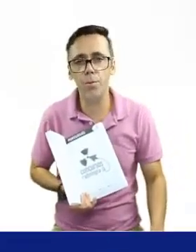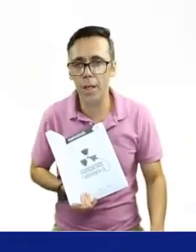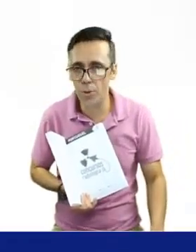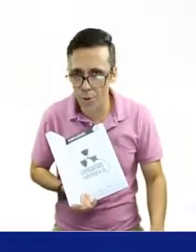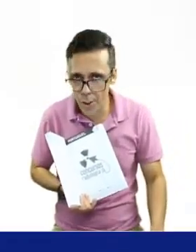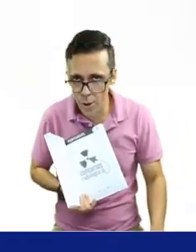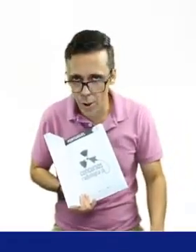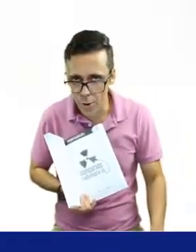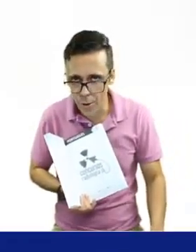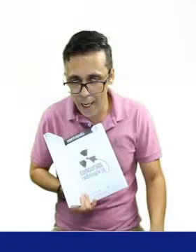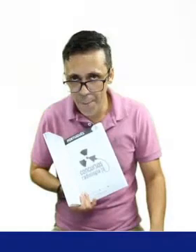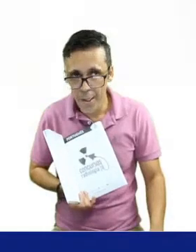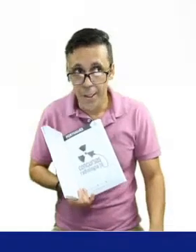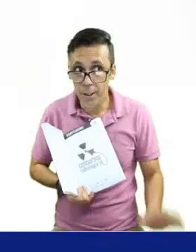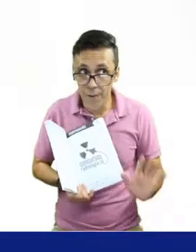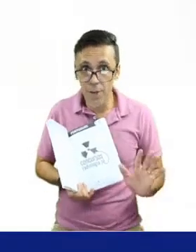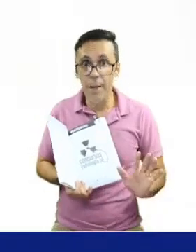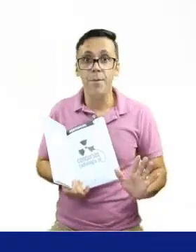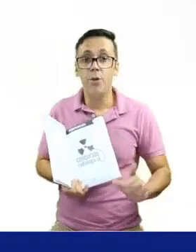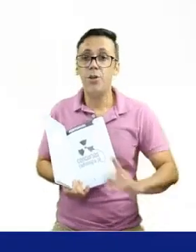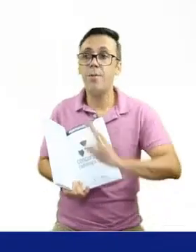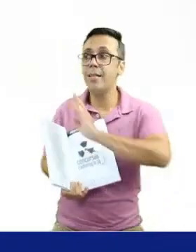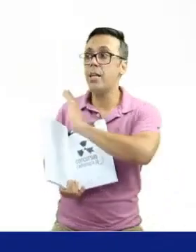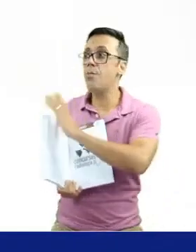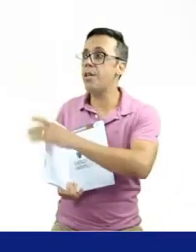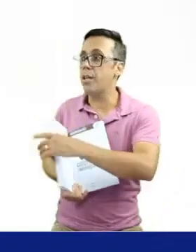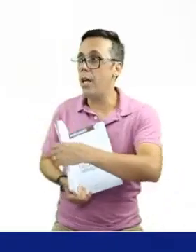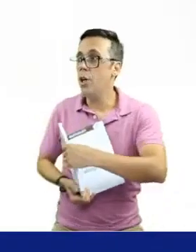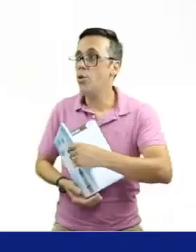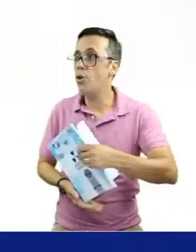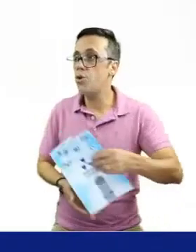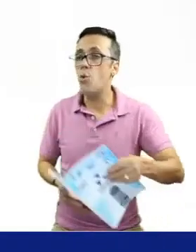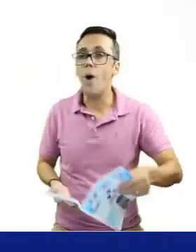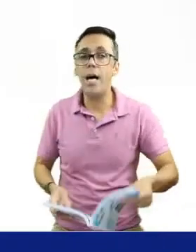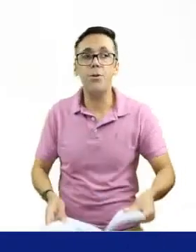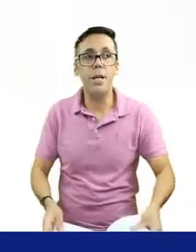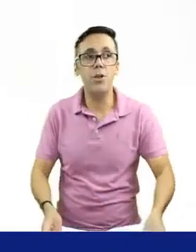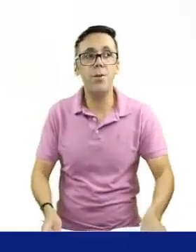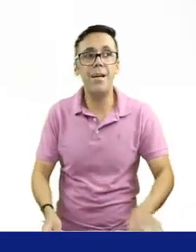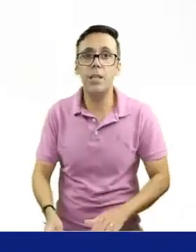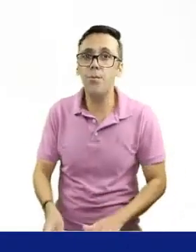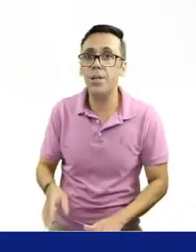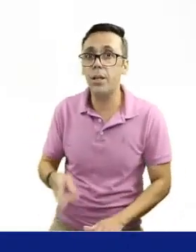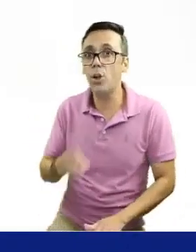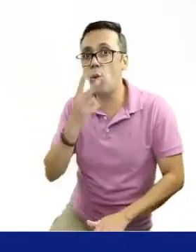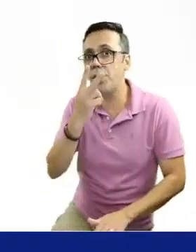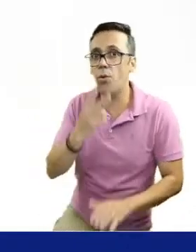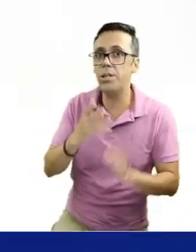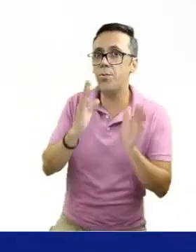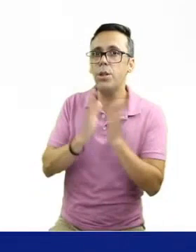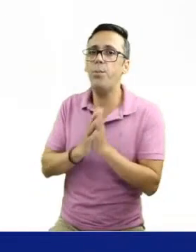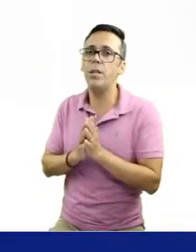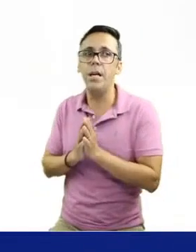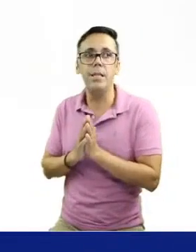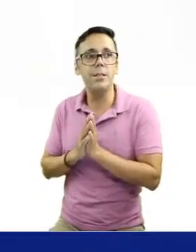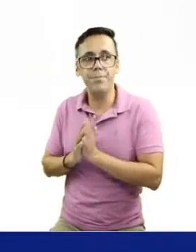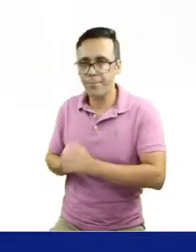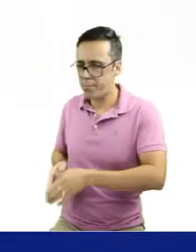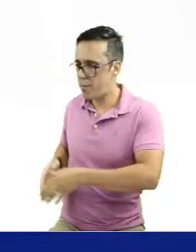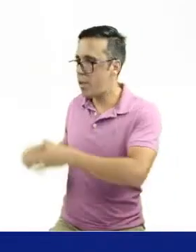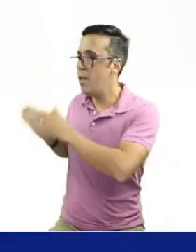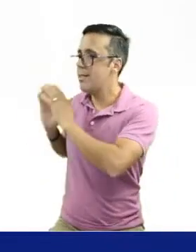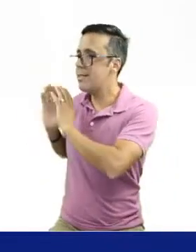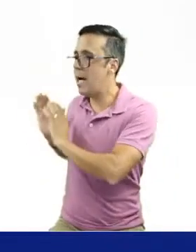e serão dominadores radiológicos tá e nós matamos aqui no nosso quadro né uma já matamos aqui duas coisas muito